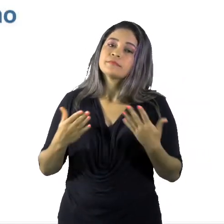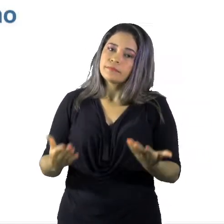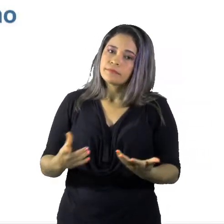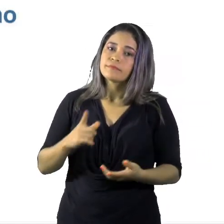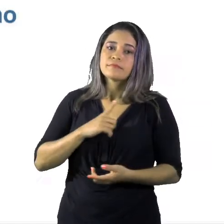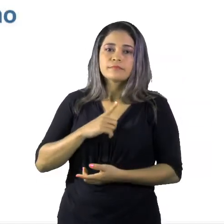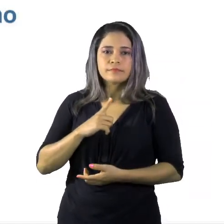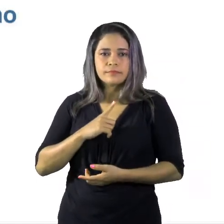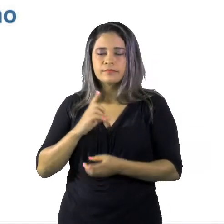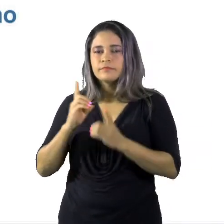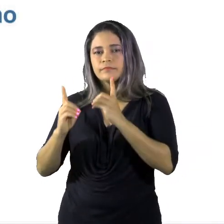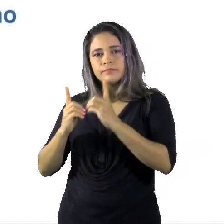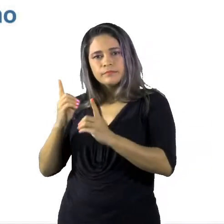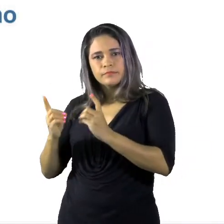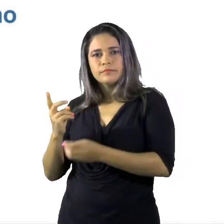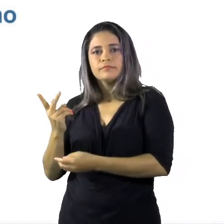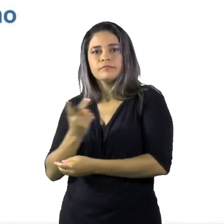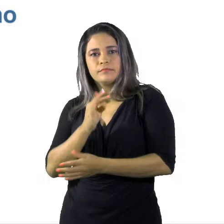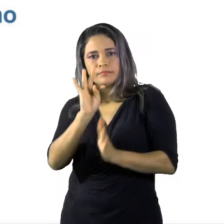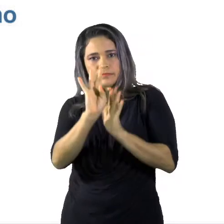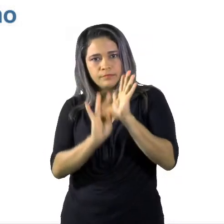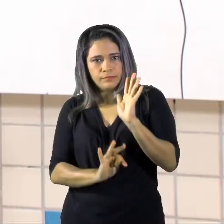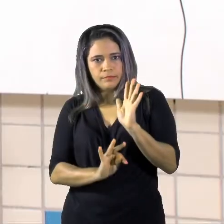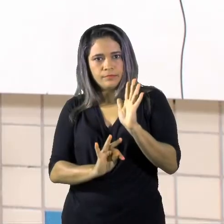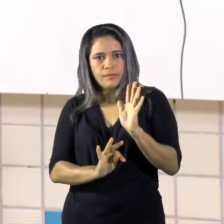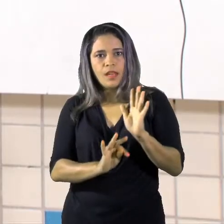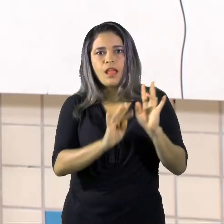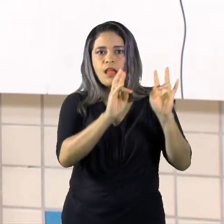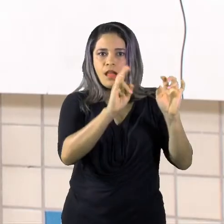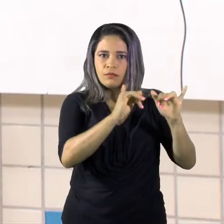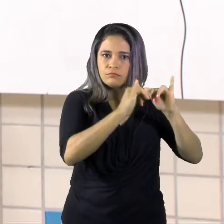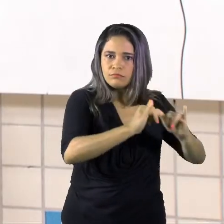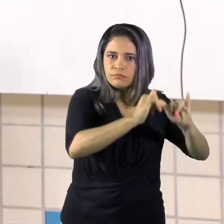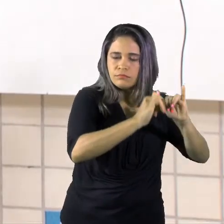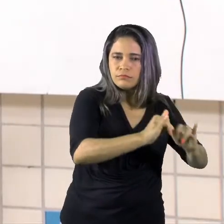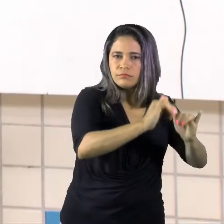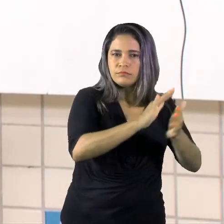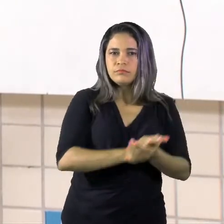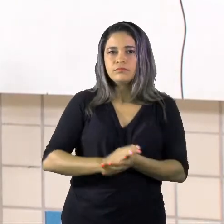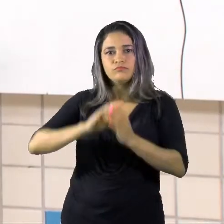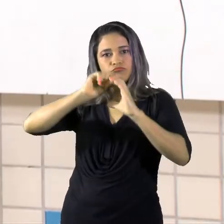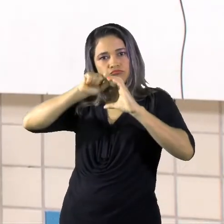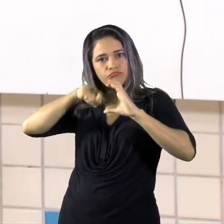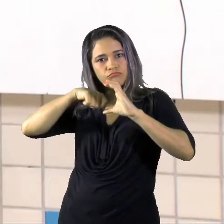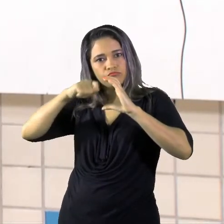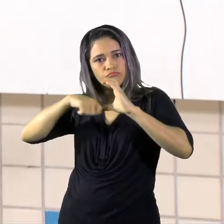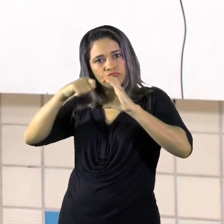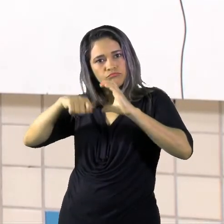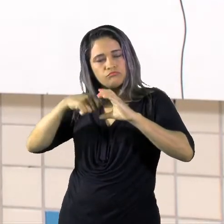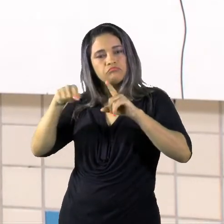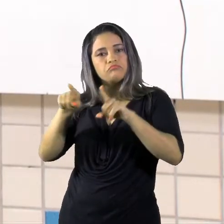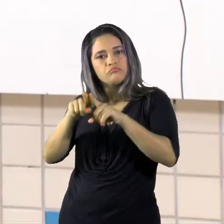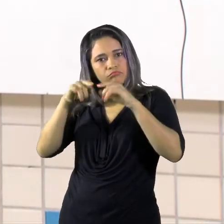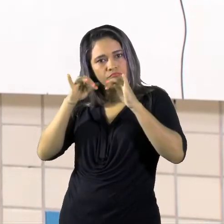diálogo entre esses textos. A notícia, o vídeo gerou a